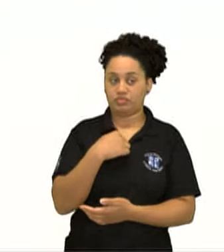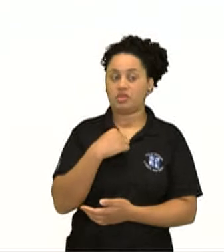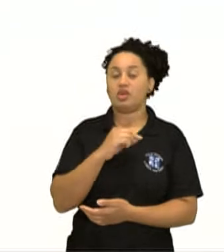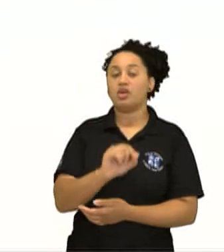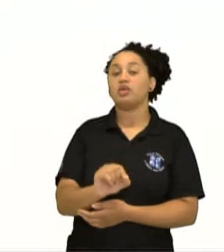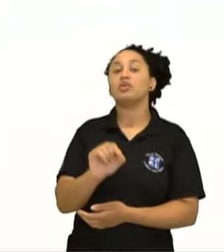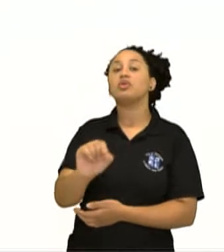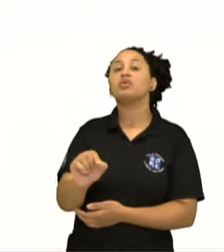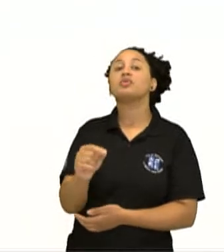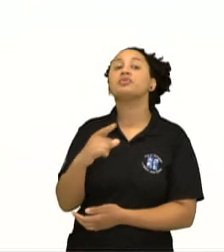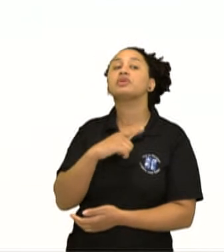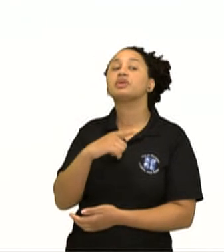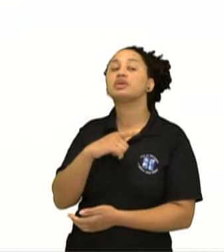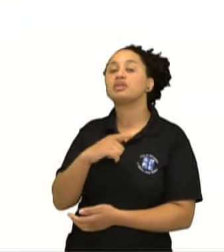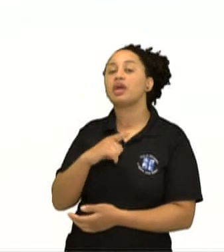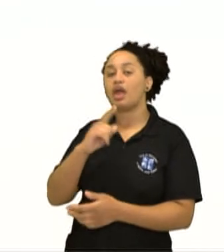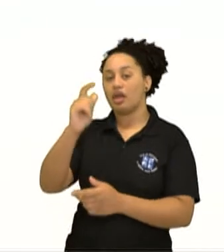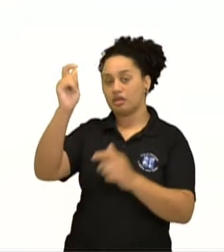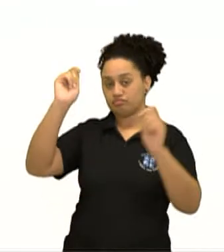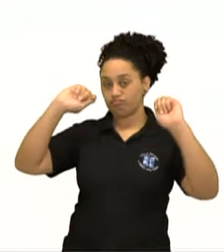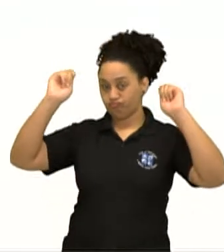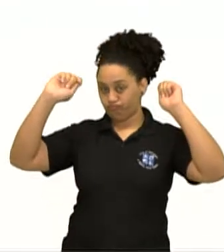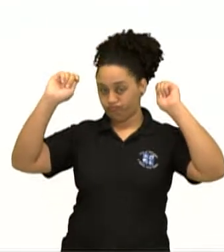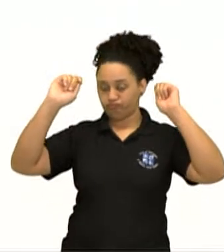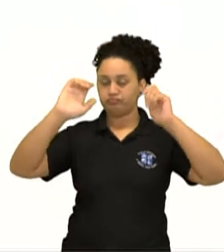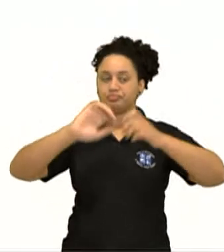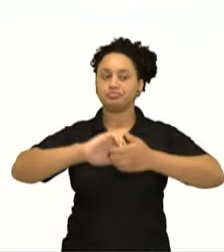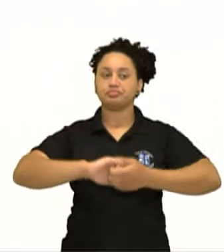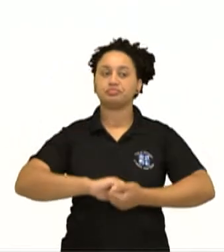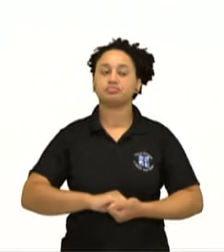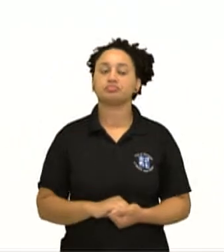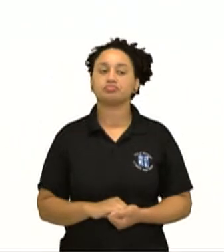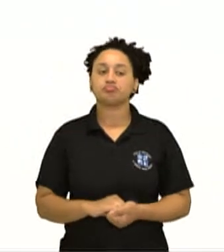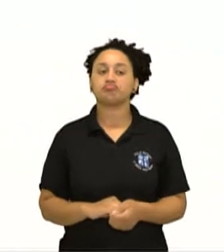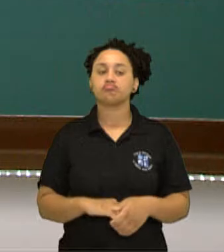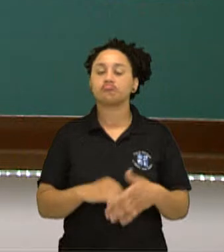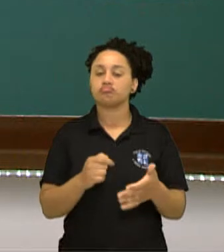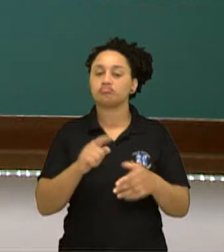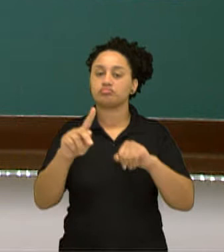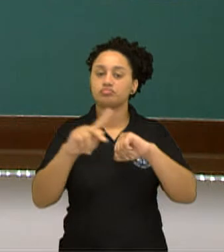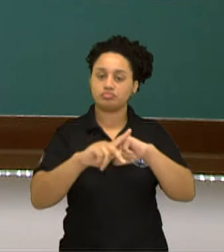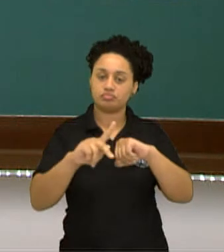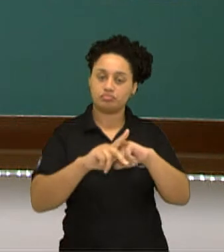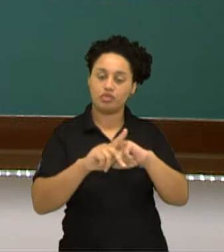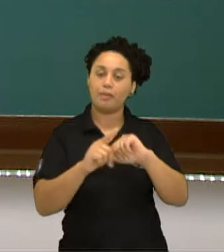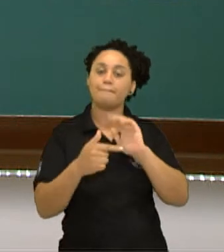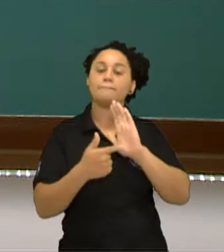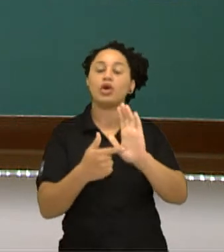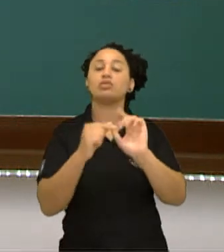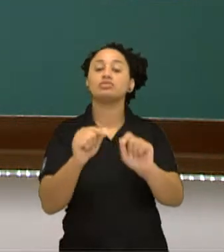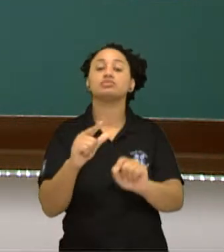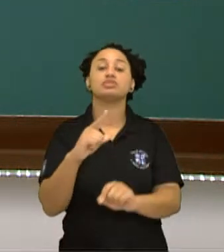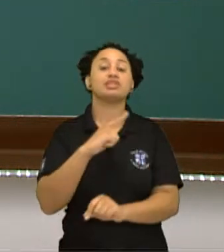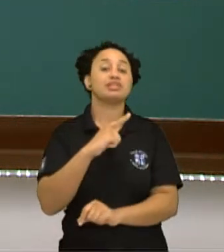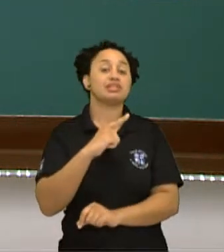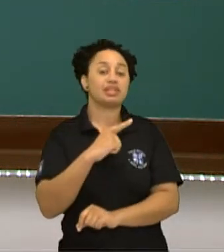poseída, el sombrero. A saber, los posesivos indicam possessão